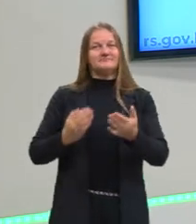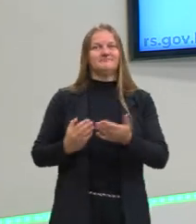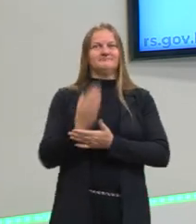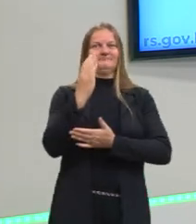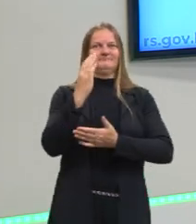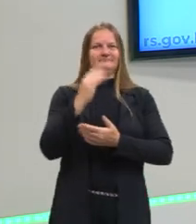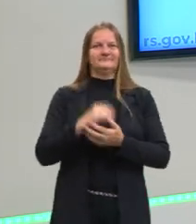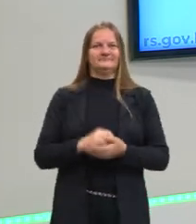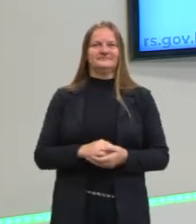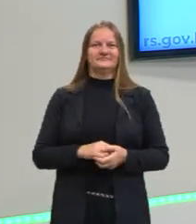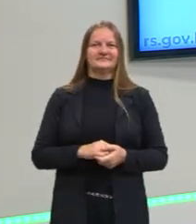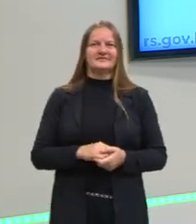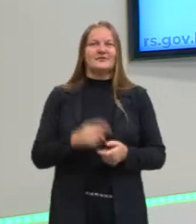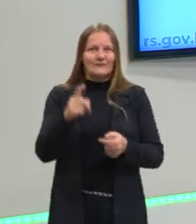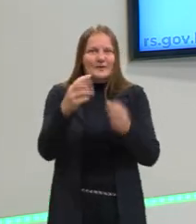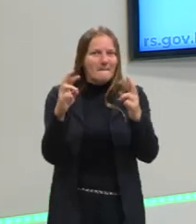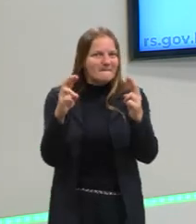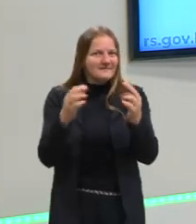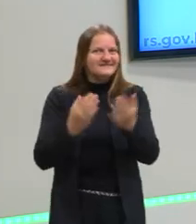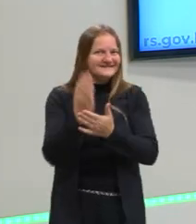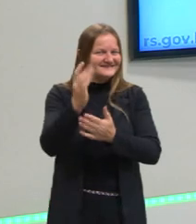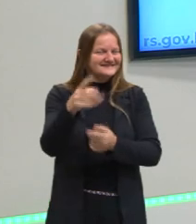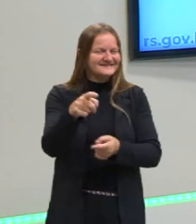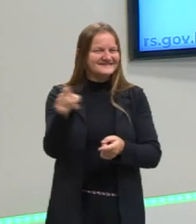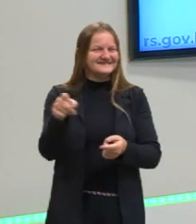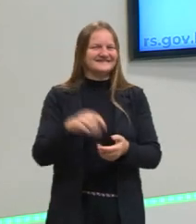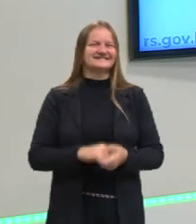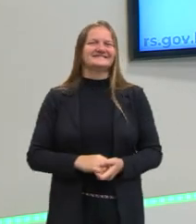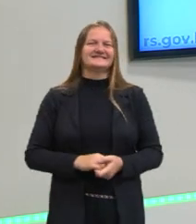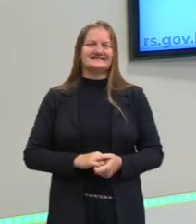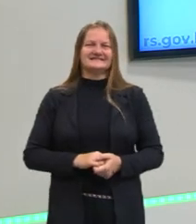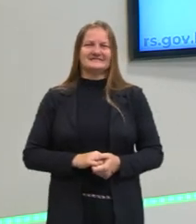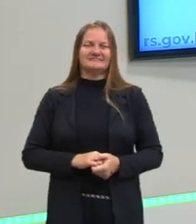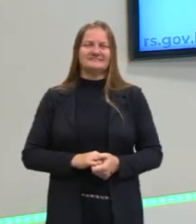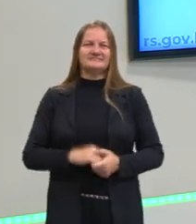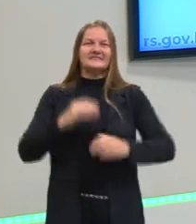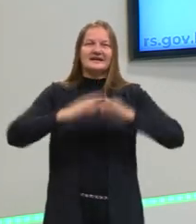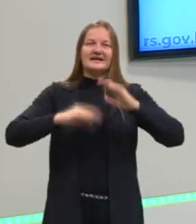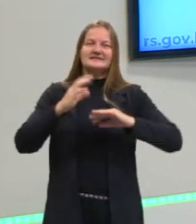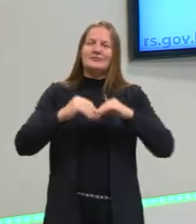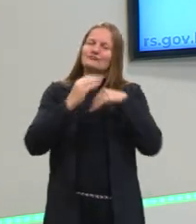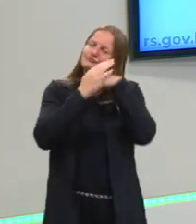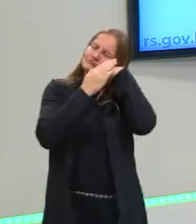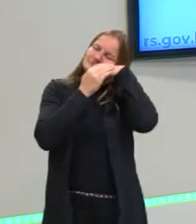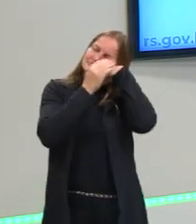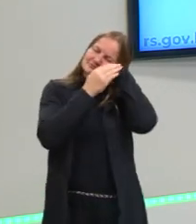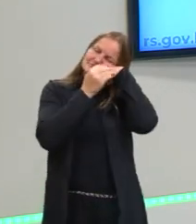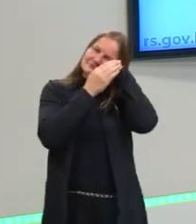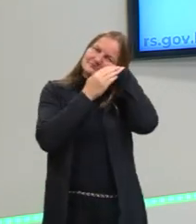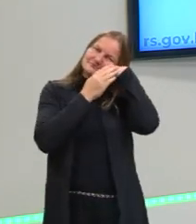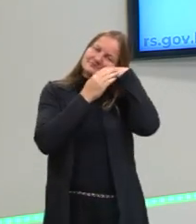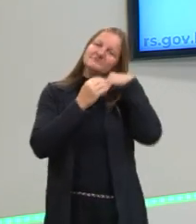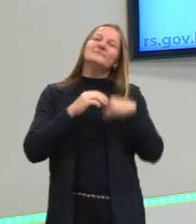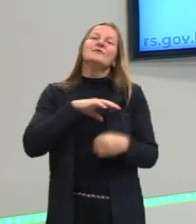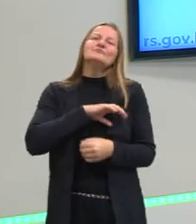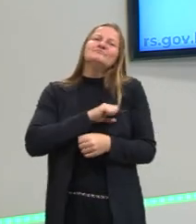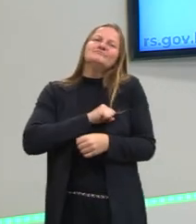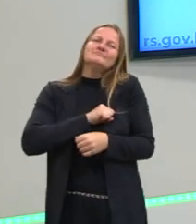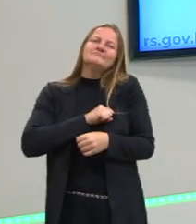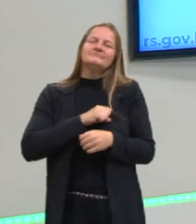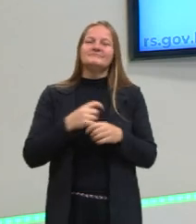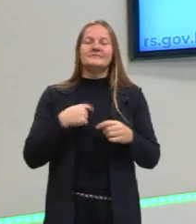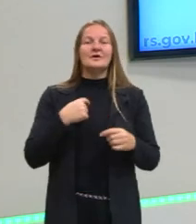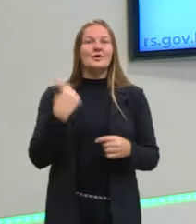você possa ser aprovado e vai ser aprovado tenha certeza disso ação afetiva era aquela que